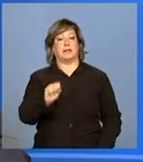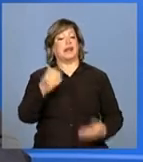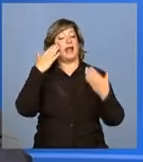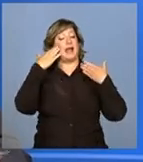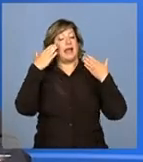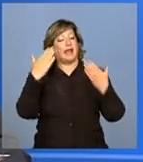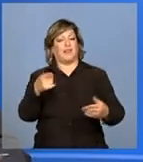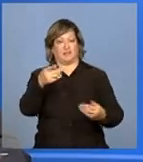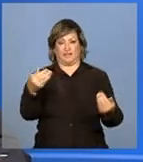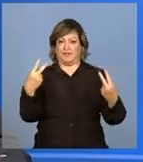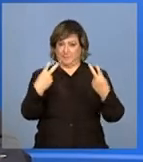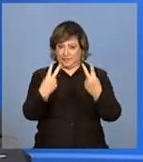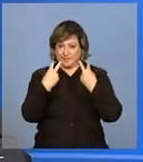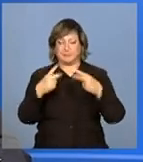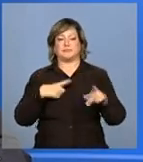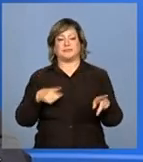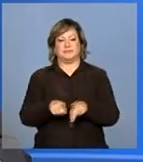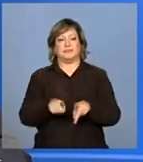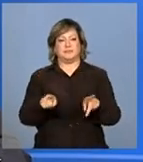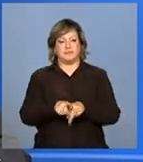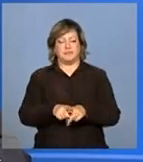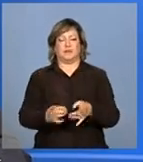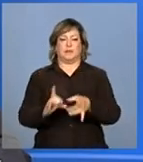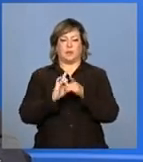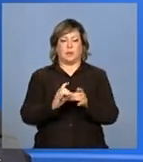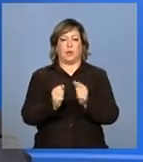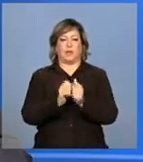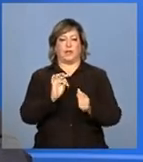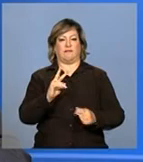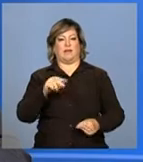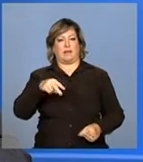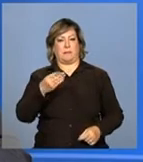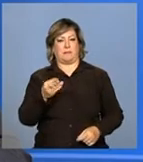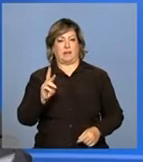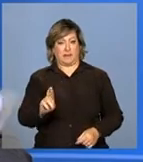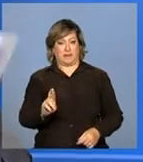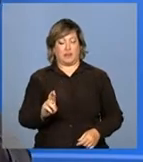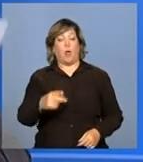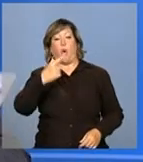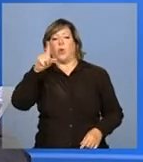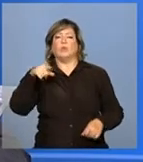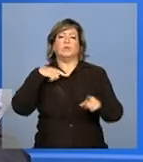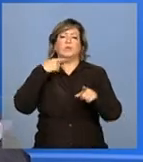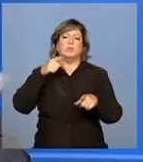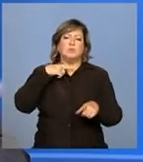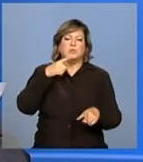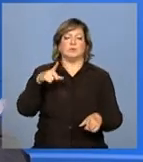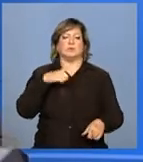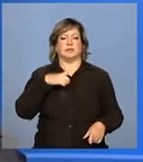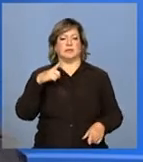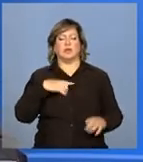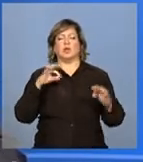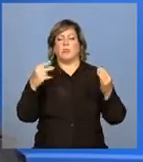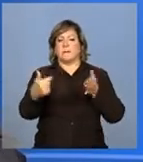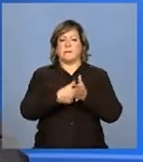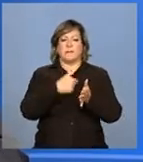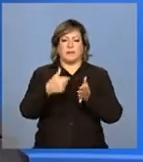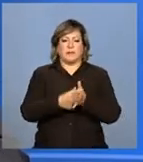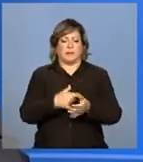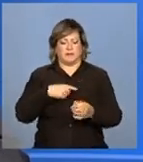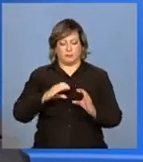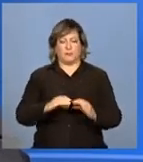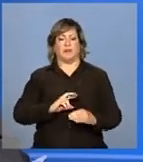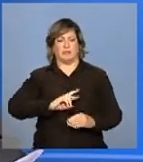agradece a sua participação e também a parceria com a TV NBR outras dúvidas e essas todas essas perguntas